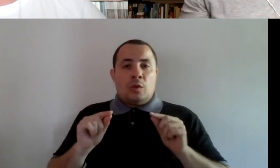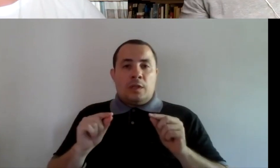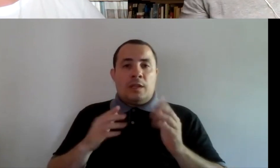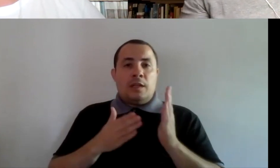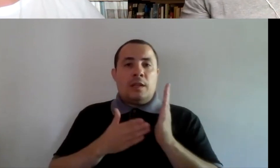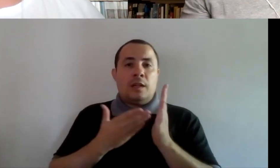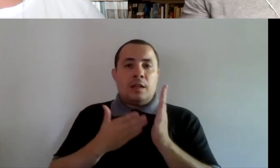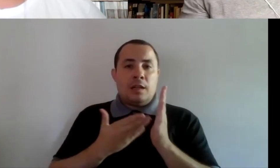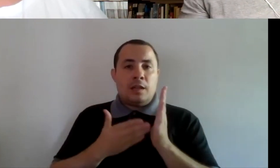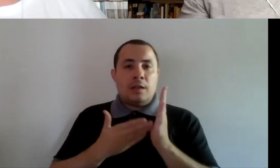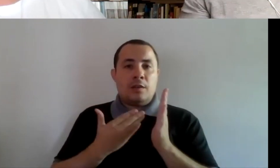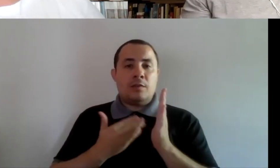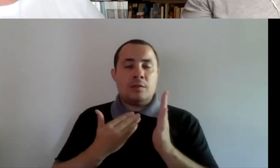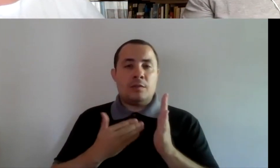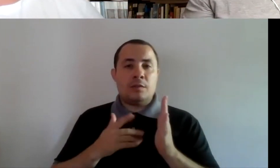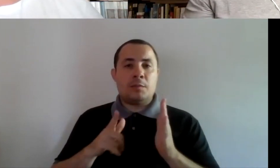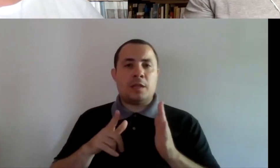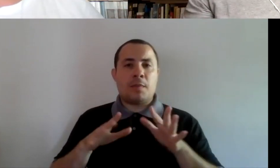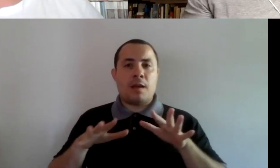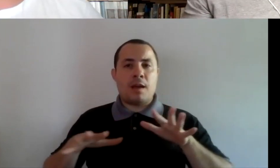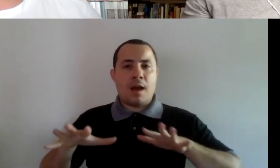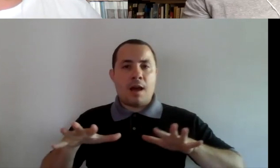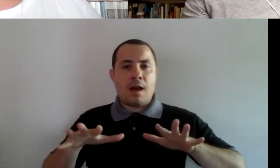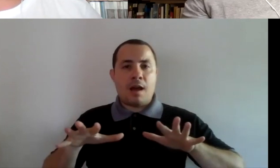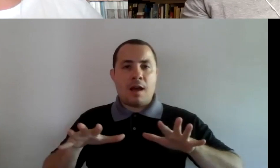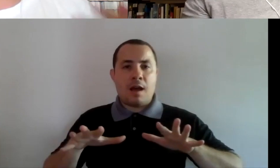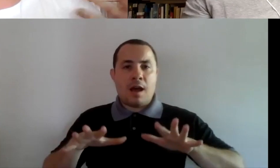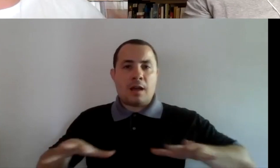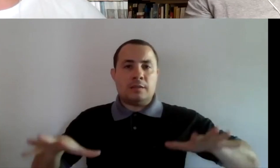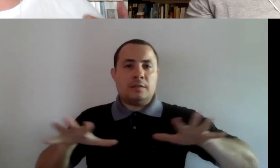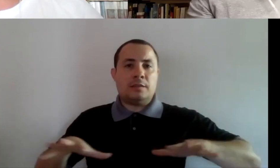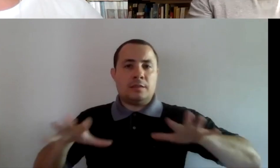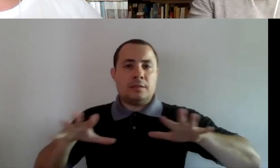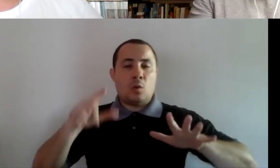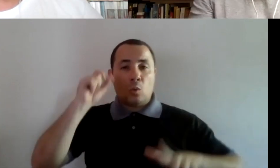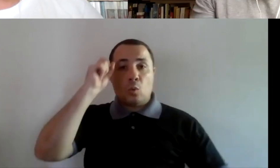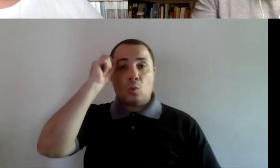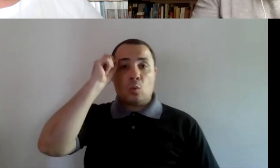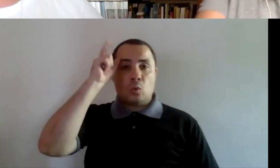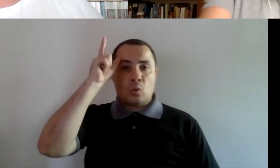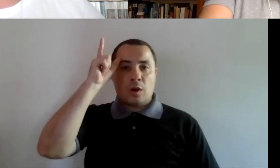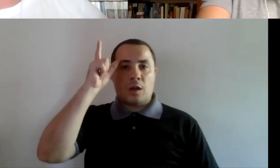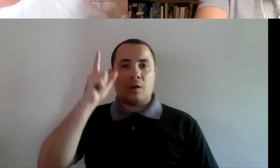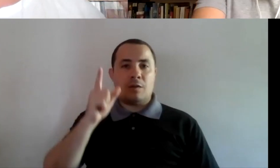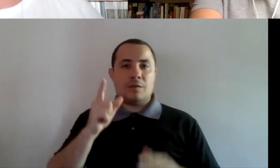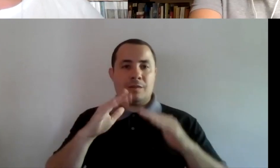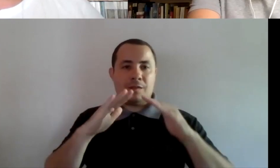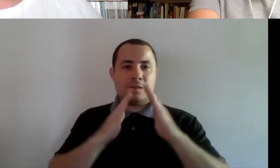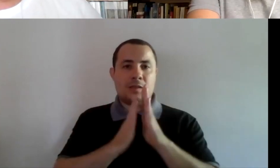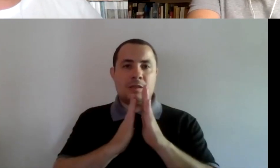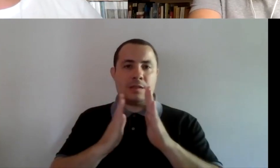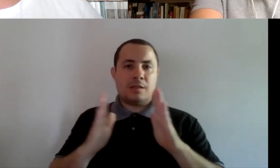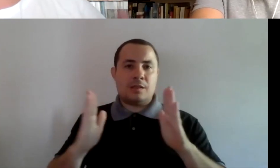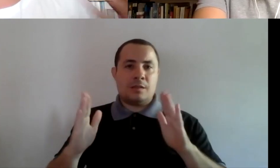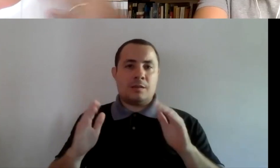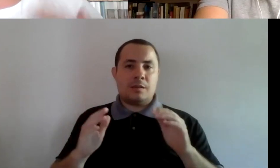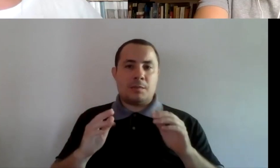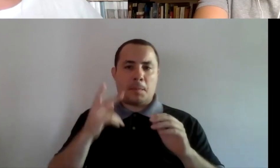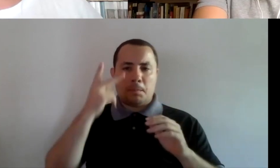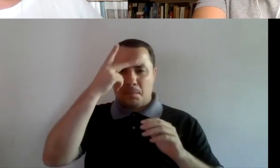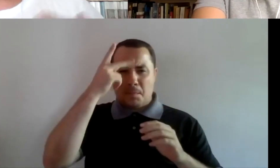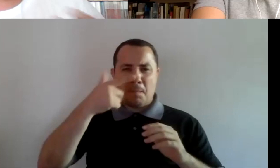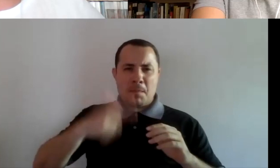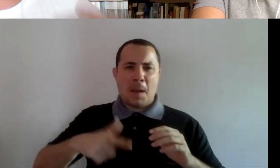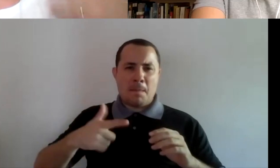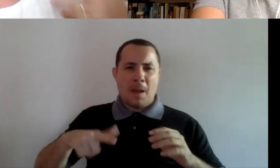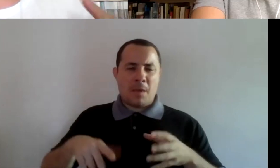da própria ação cultural na biblioteca, né, da biblioteca como lugar de multiplicação de leitores, né, não só de ficar